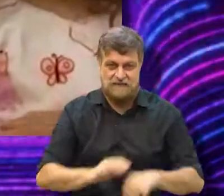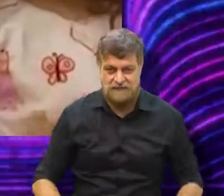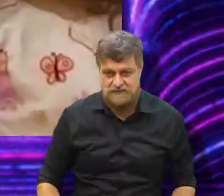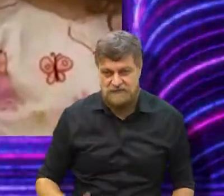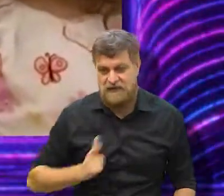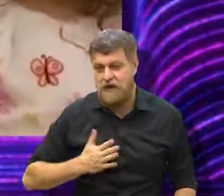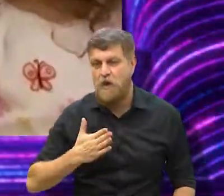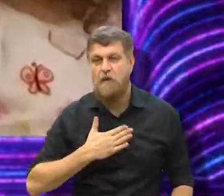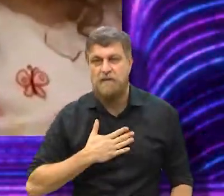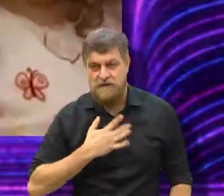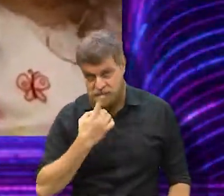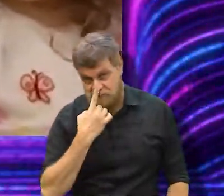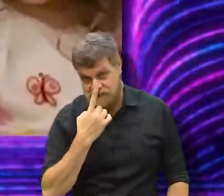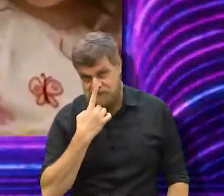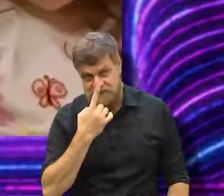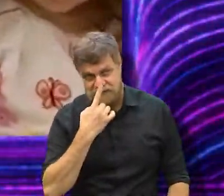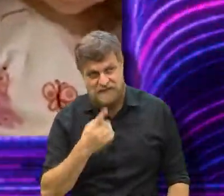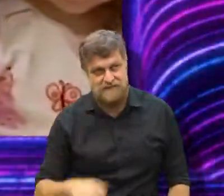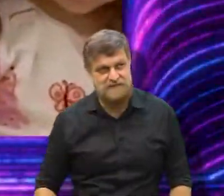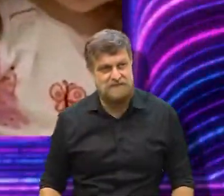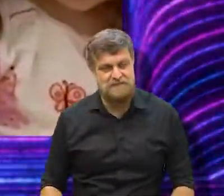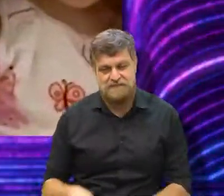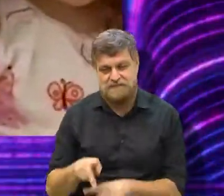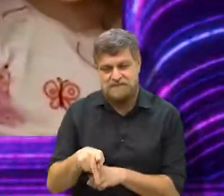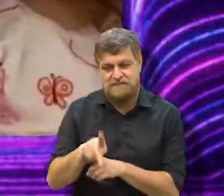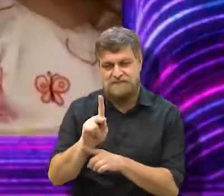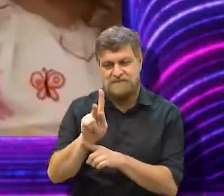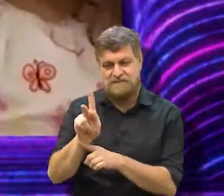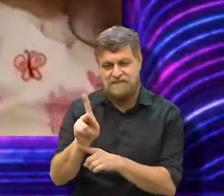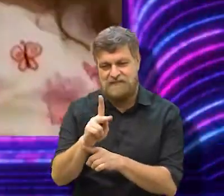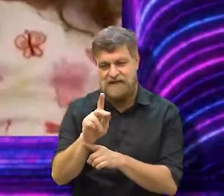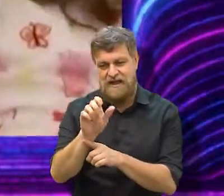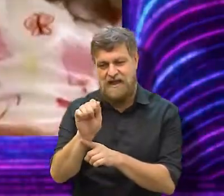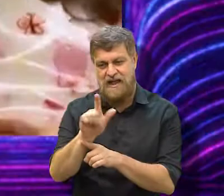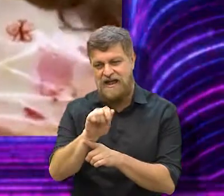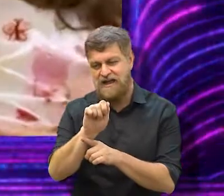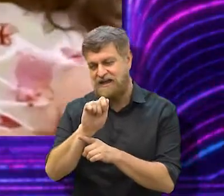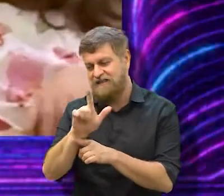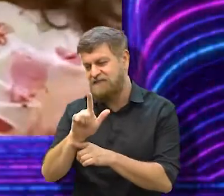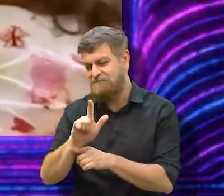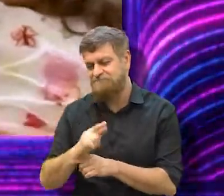Esse é o meu preferido, o Calil Volume 1.